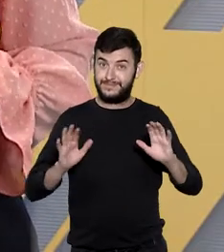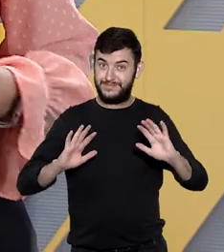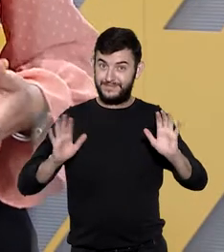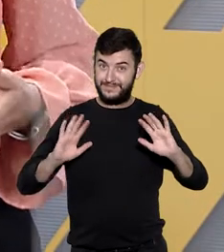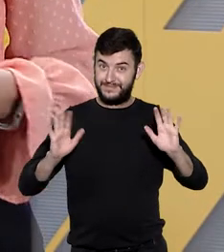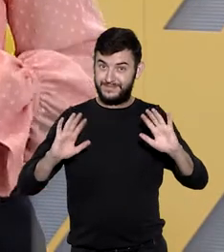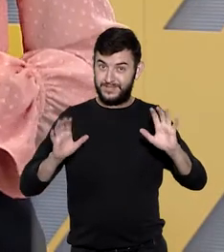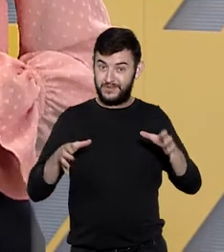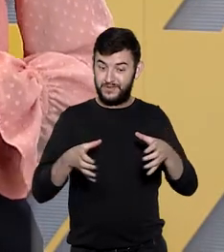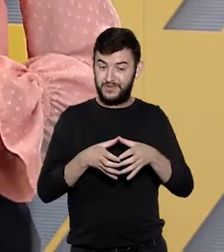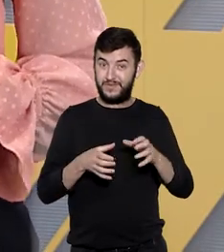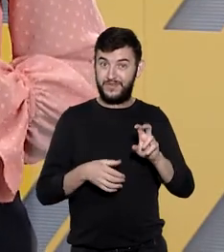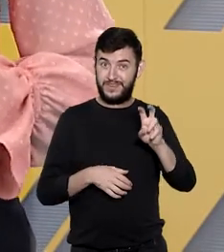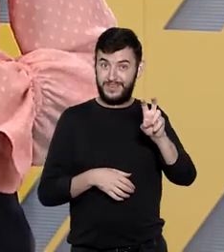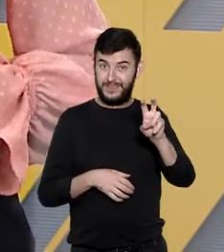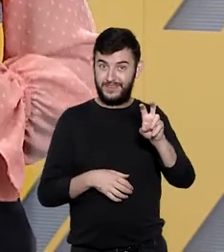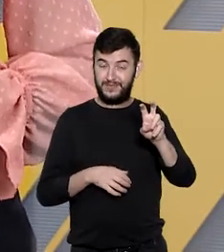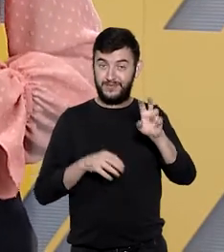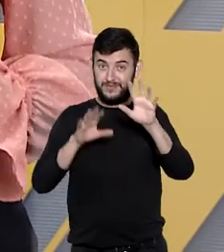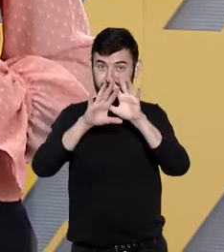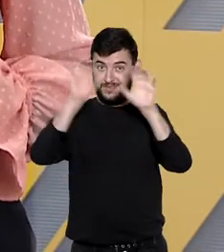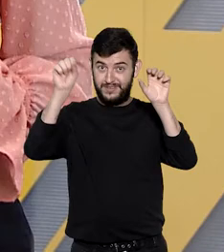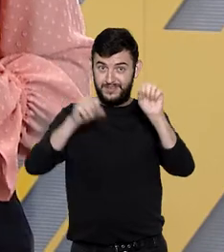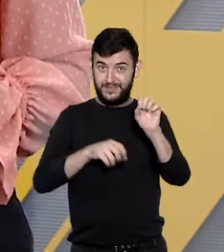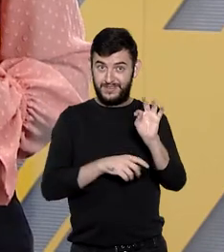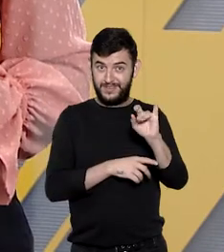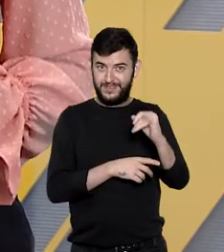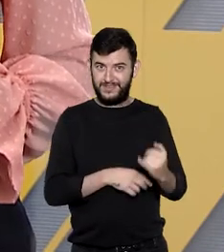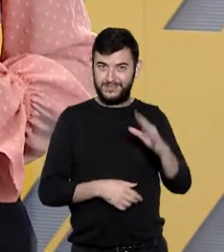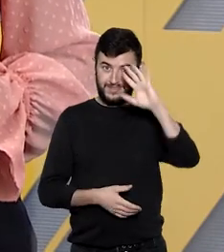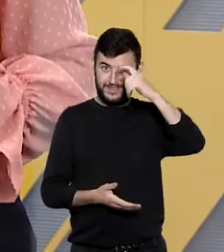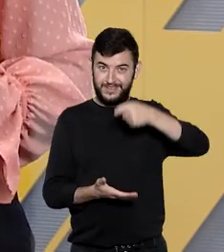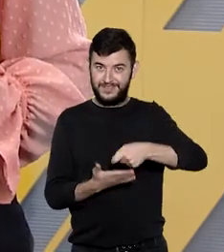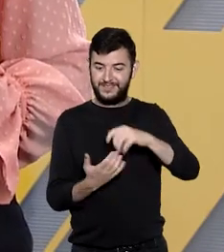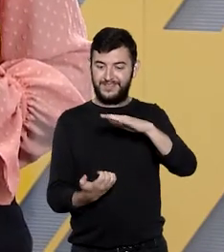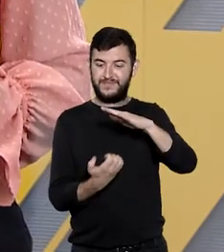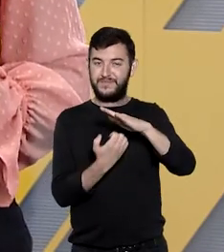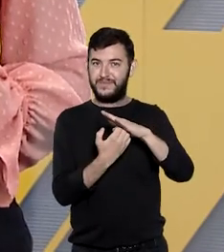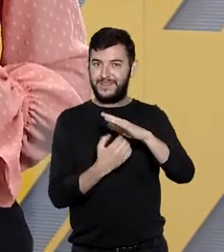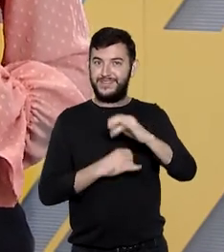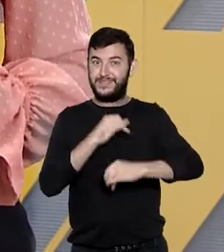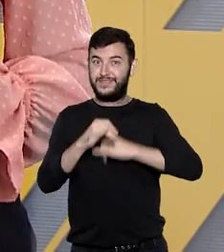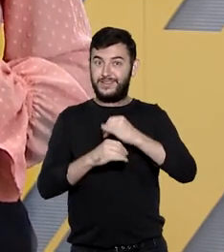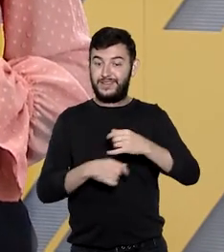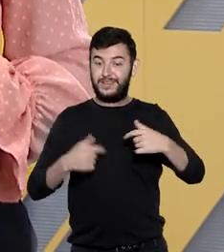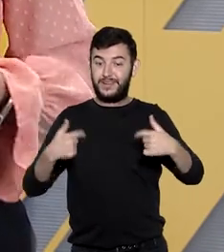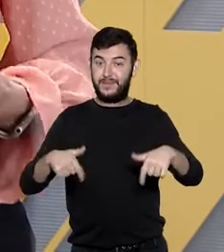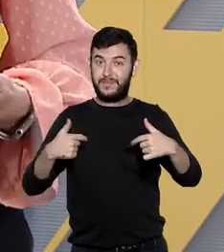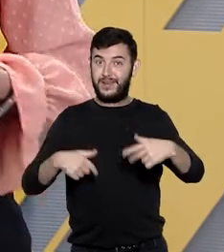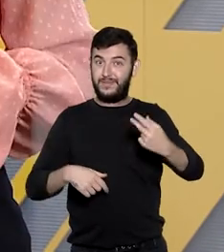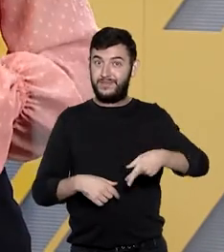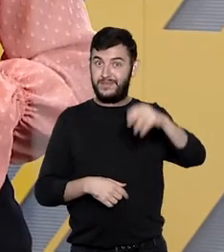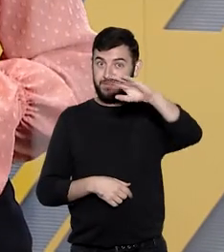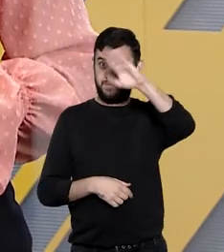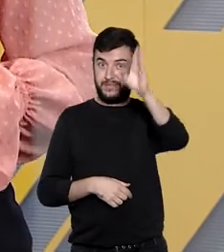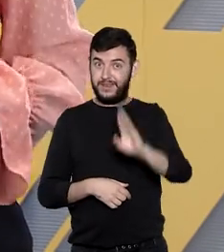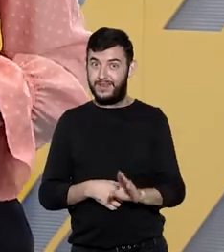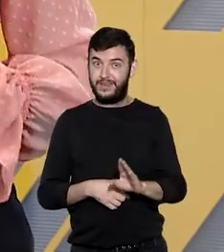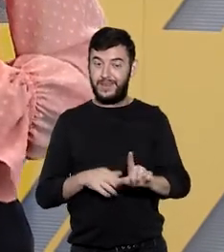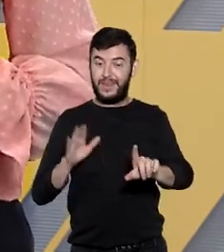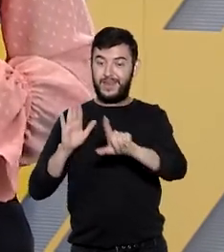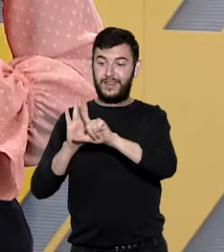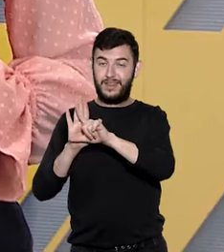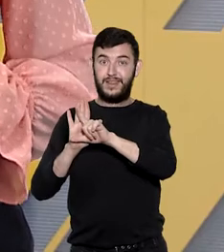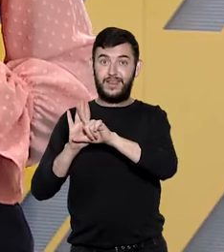Olá! A quinta turma do Superior Tribunal de Justiça decidiu que empresas de internet que atuam no Brasil devem se submeter